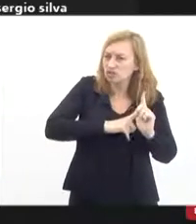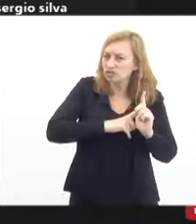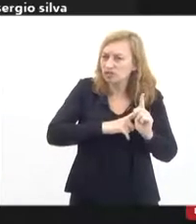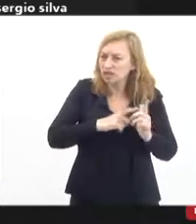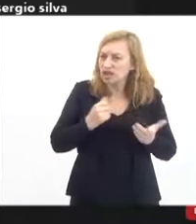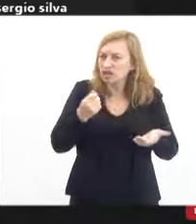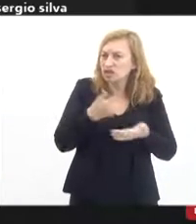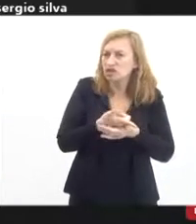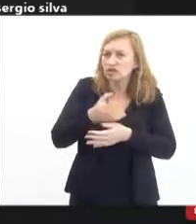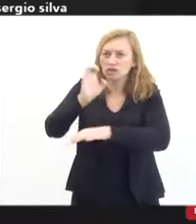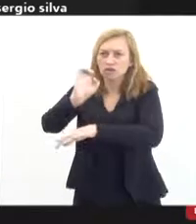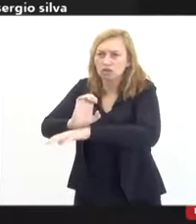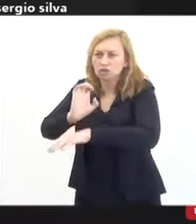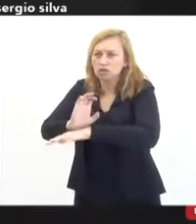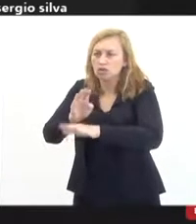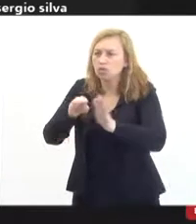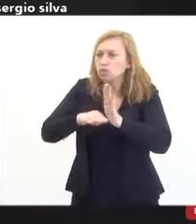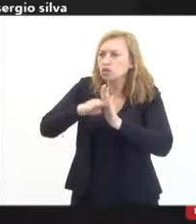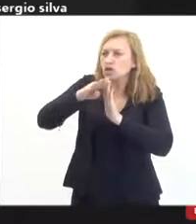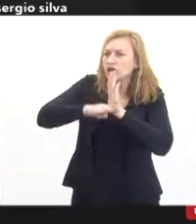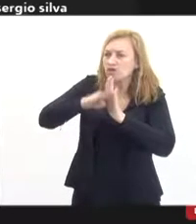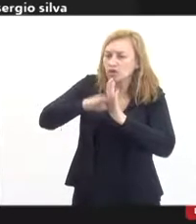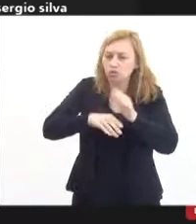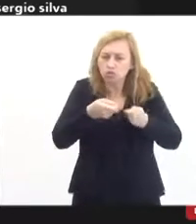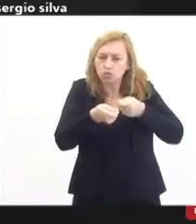os seus níveis de controle,